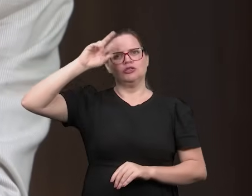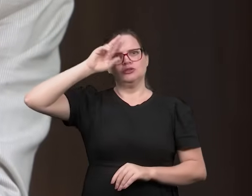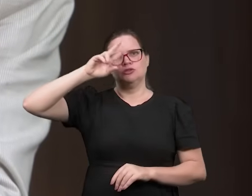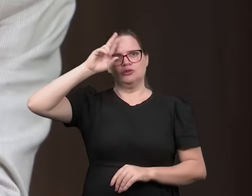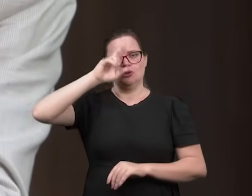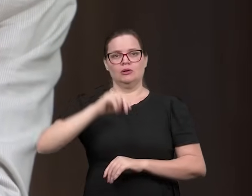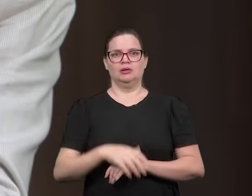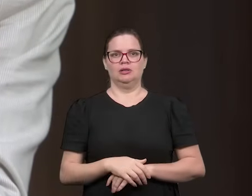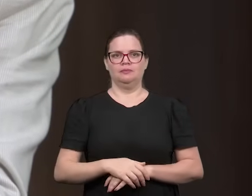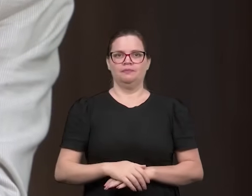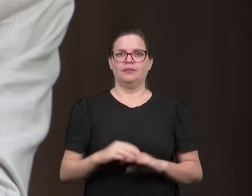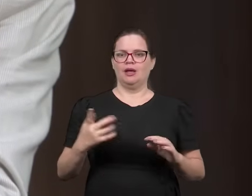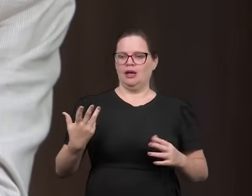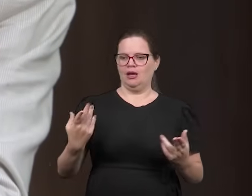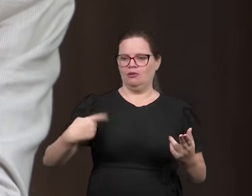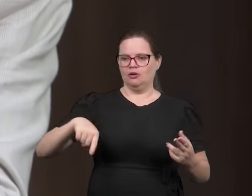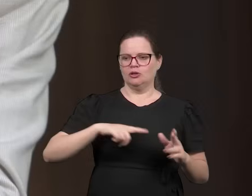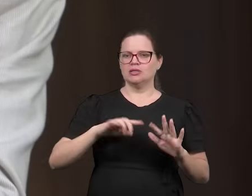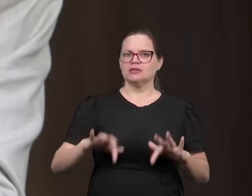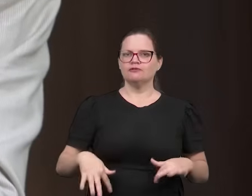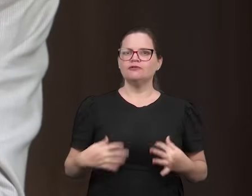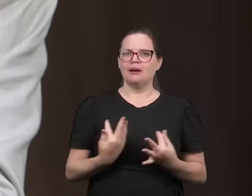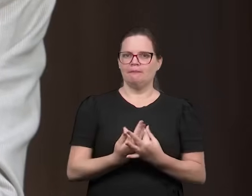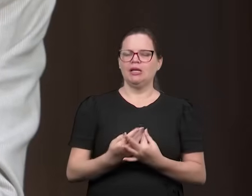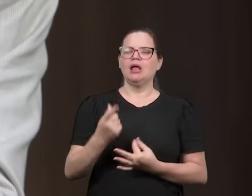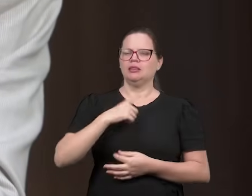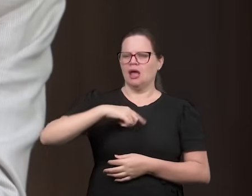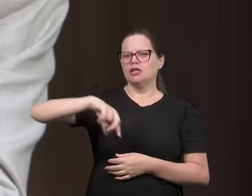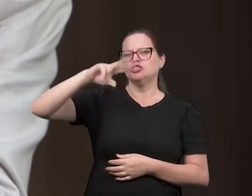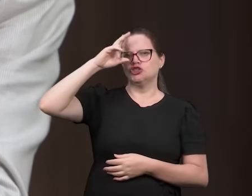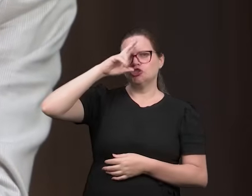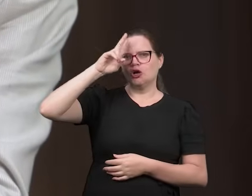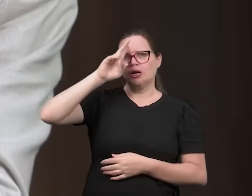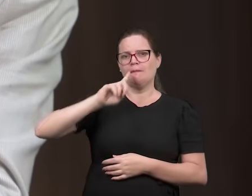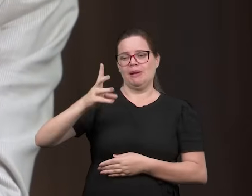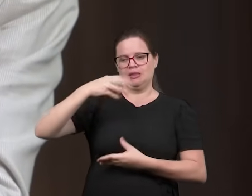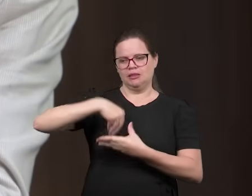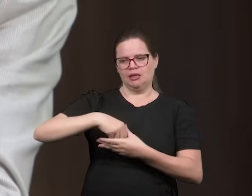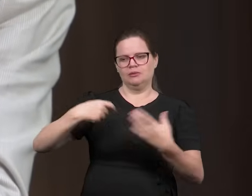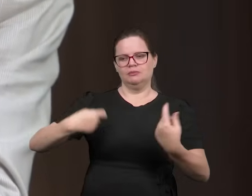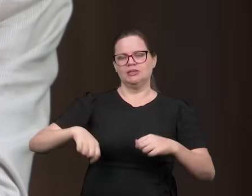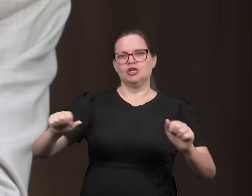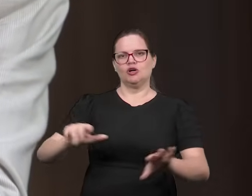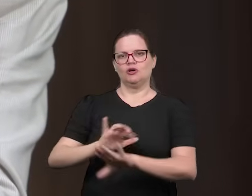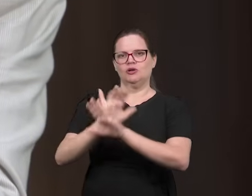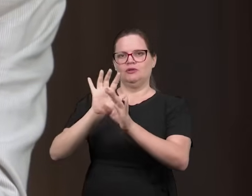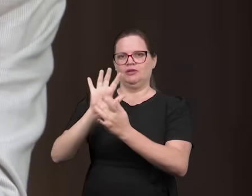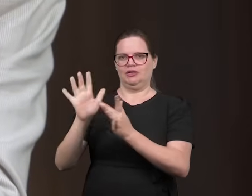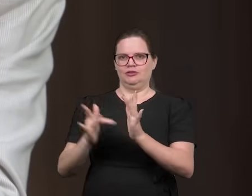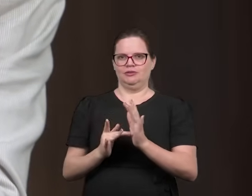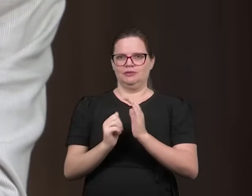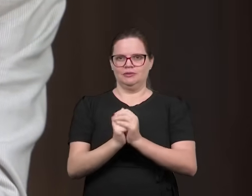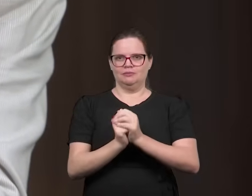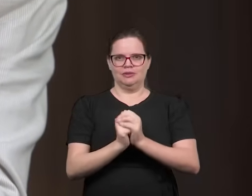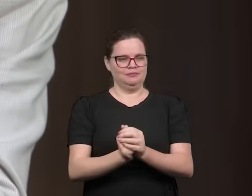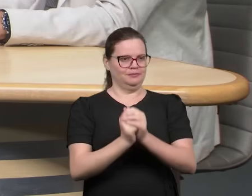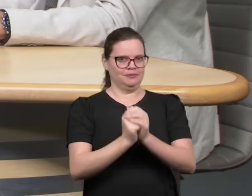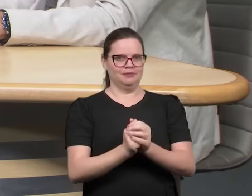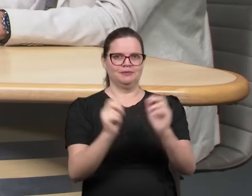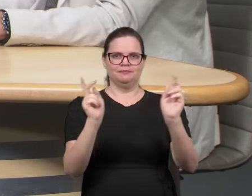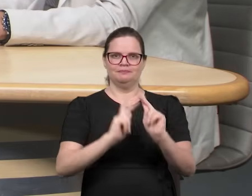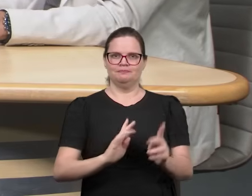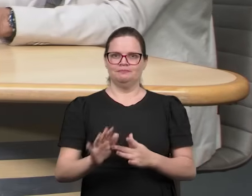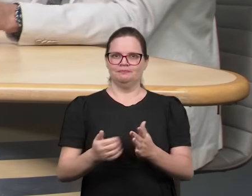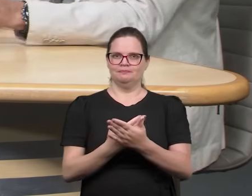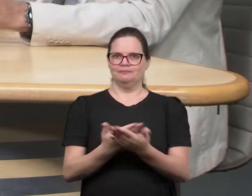história, mas que na nossa história tem um nome forte, brilhando, Amém. que é o nome de Jesus. Glória a Deus. Amém, Guilherme? Amém. Dona Paz